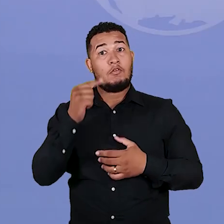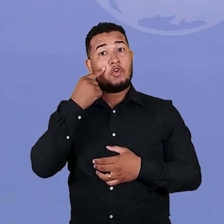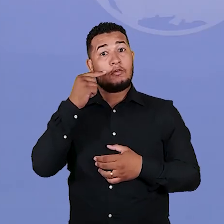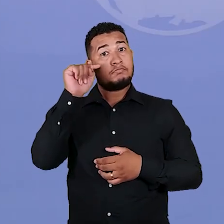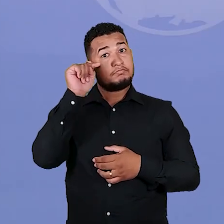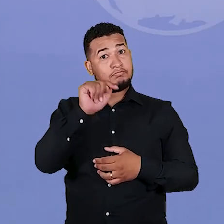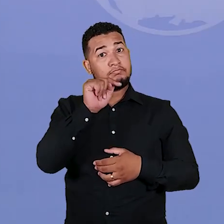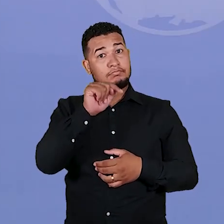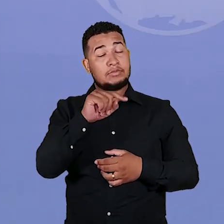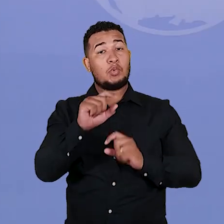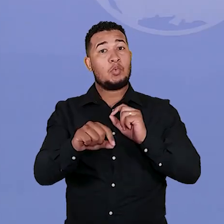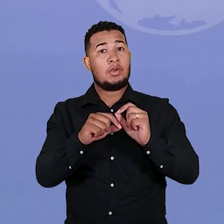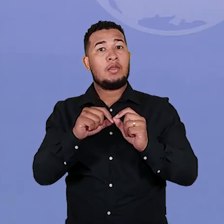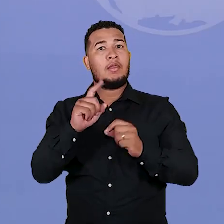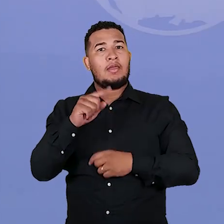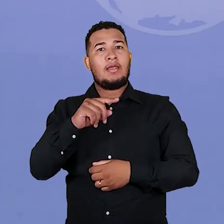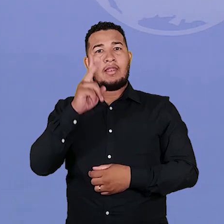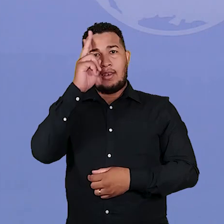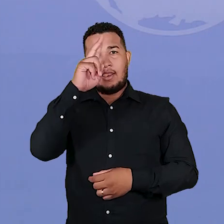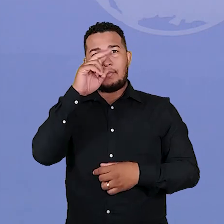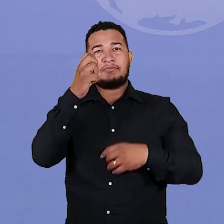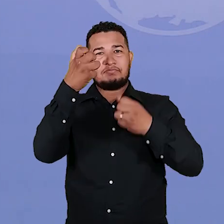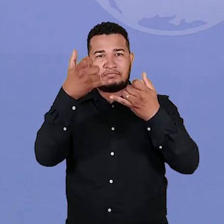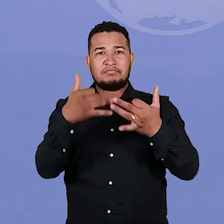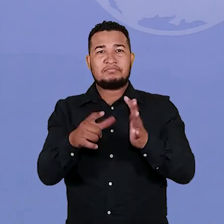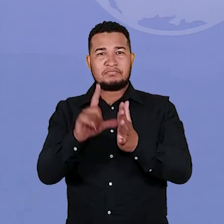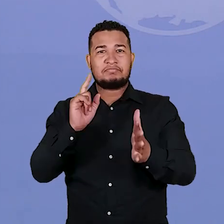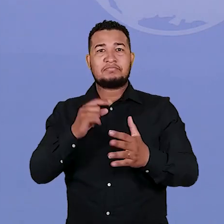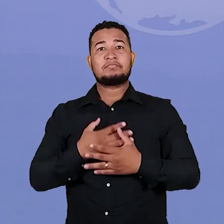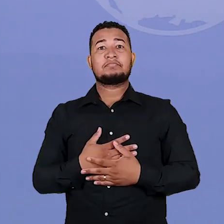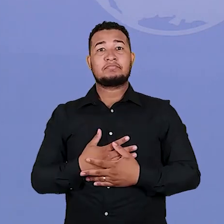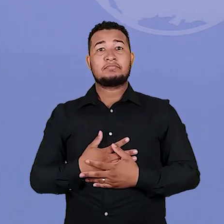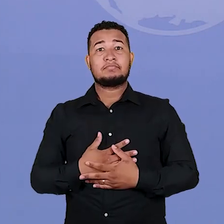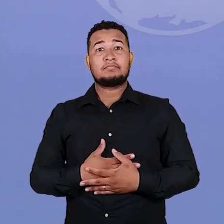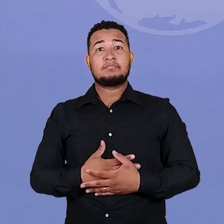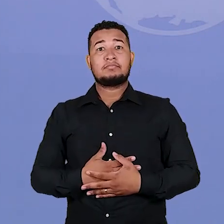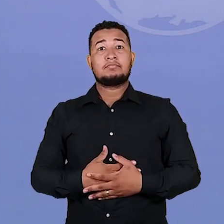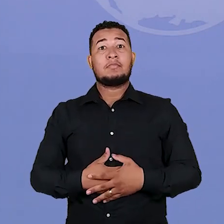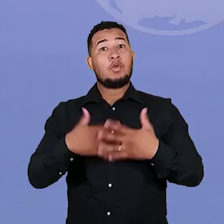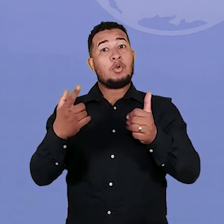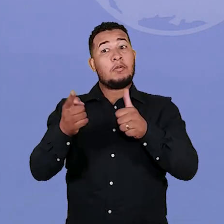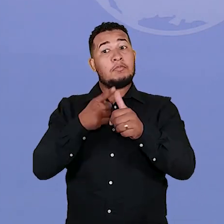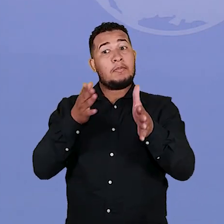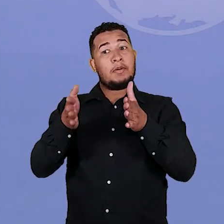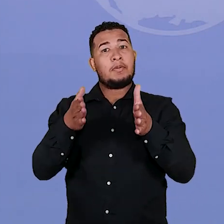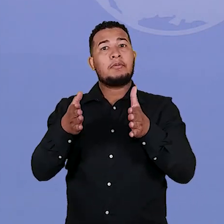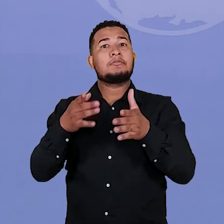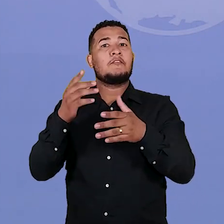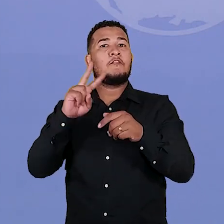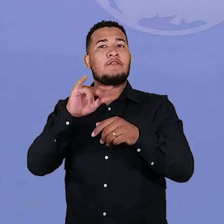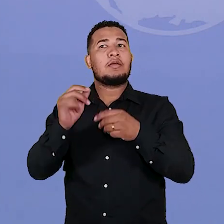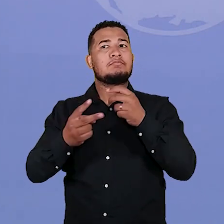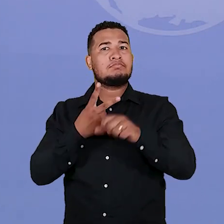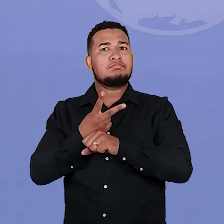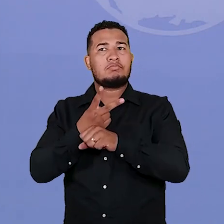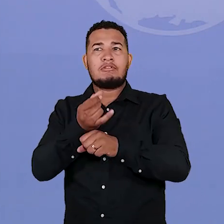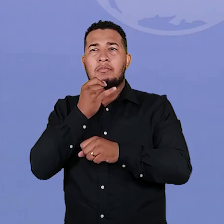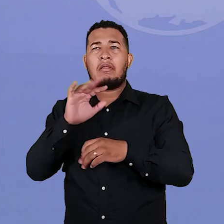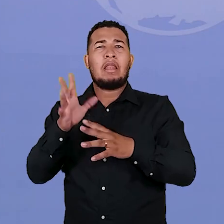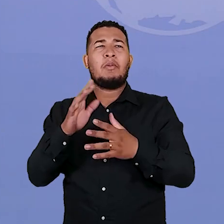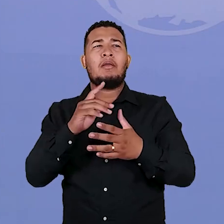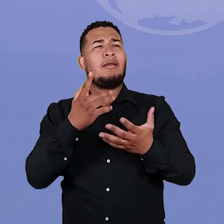só. Neste caso, é aquele princípio de Gauss que eu falei. Em primeiro momento, eles não vão buscar uma